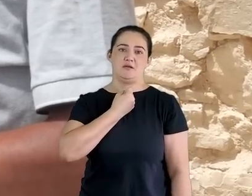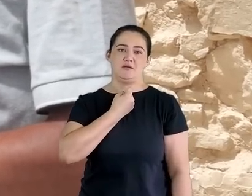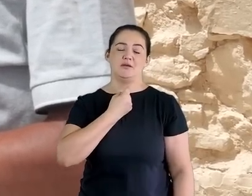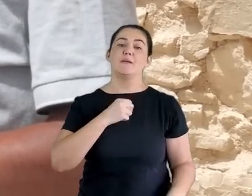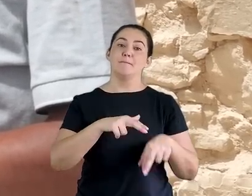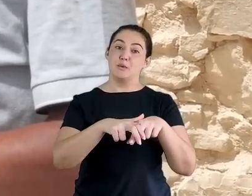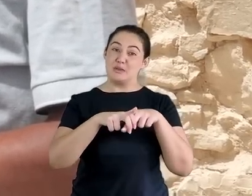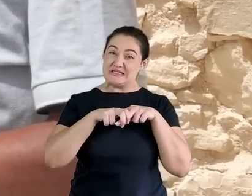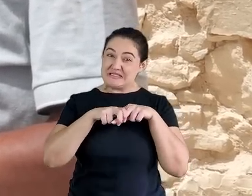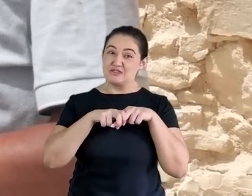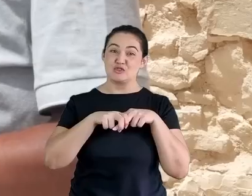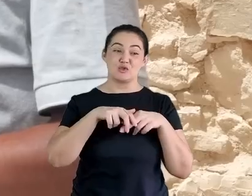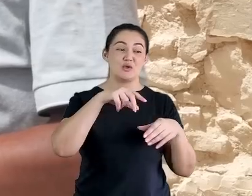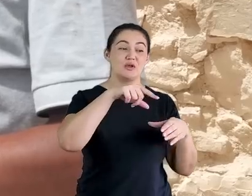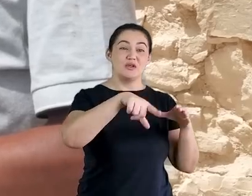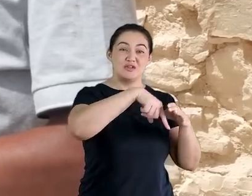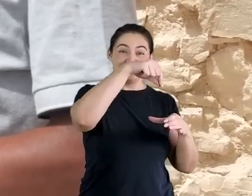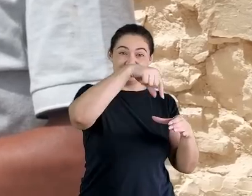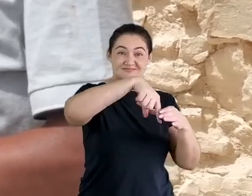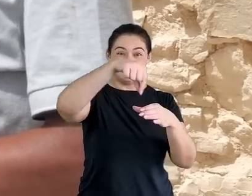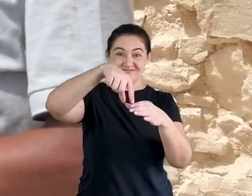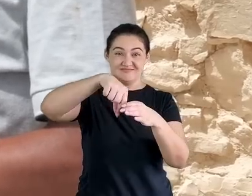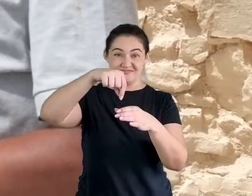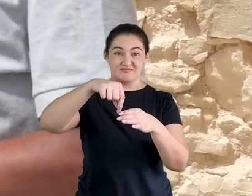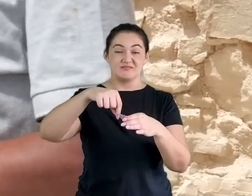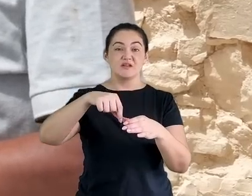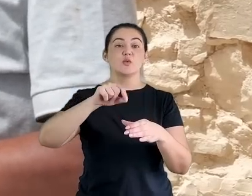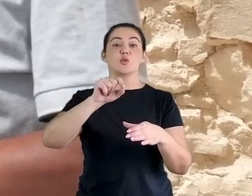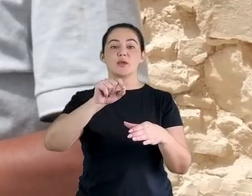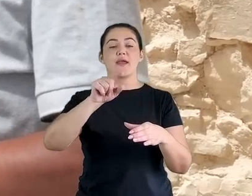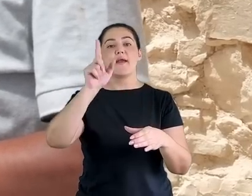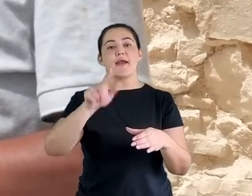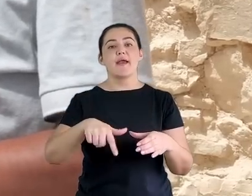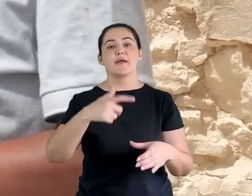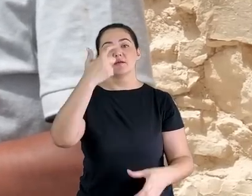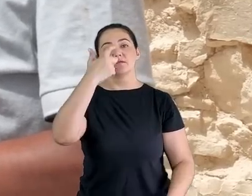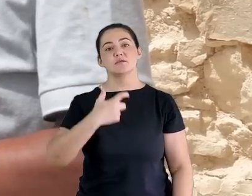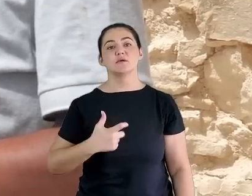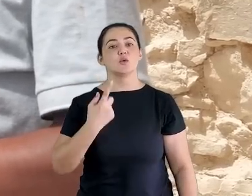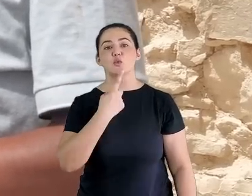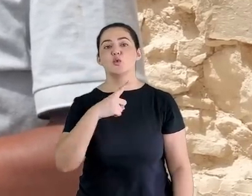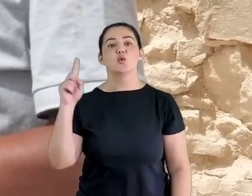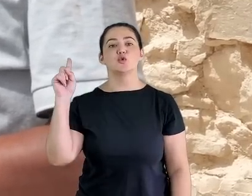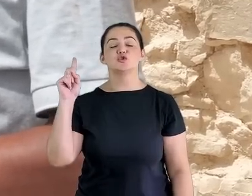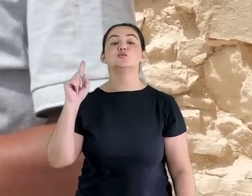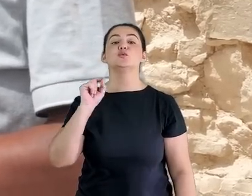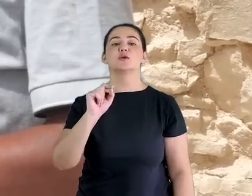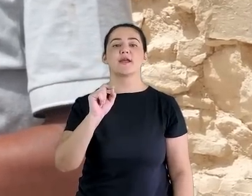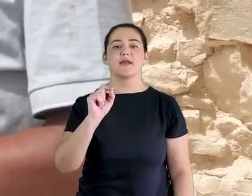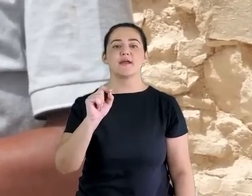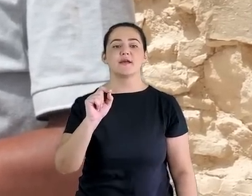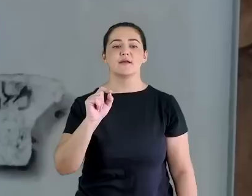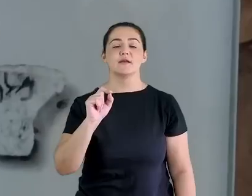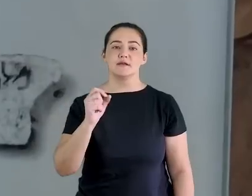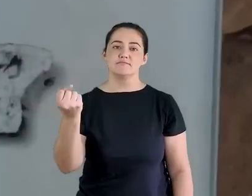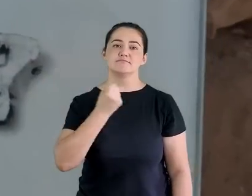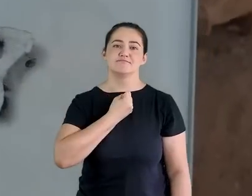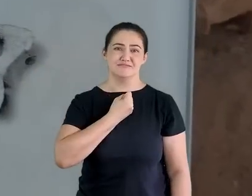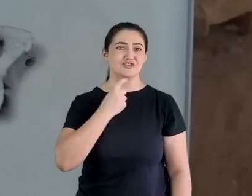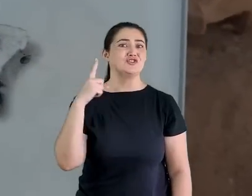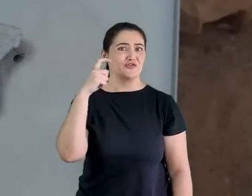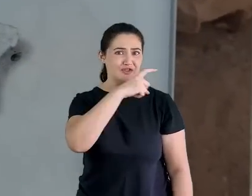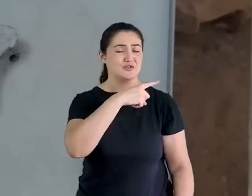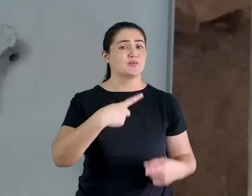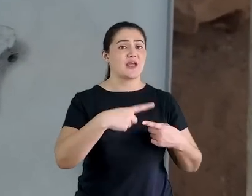Assim, a loteria de que José estava falando era quem seria o último a permanecer e se